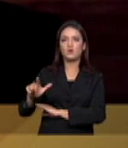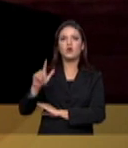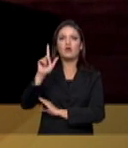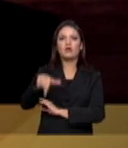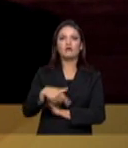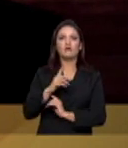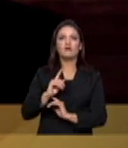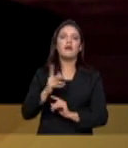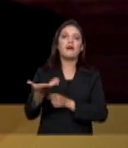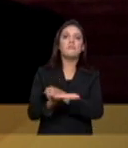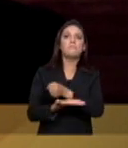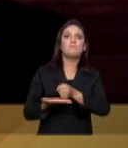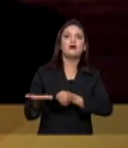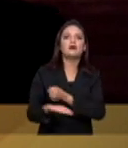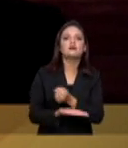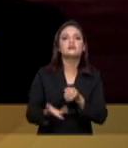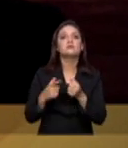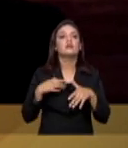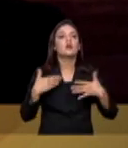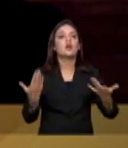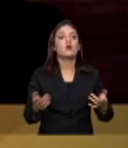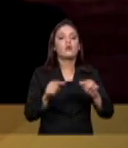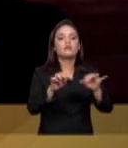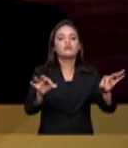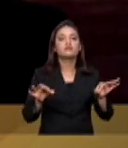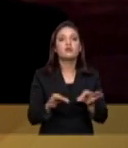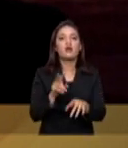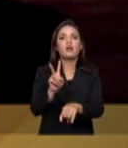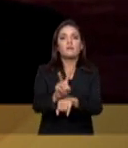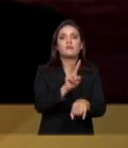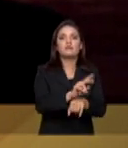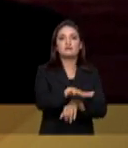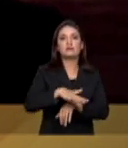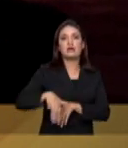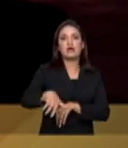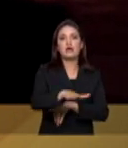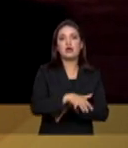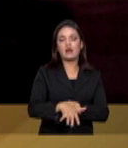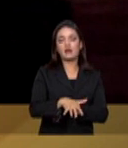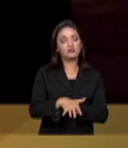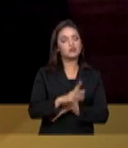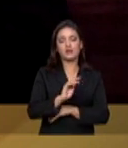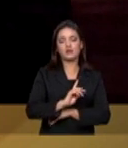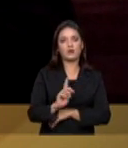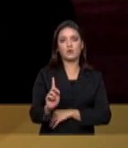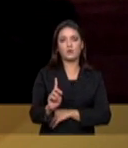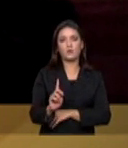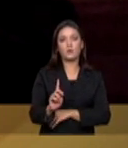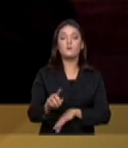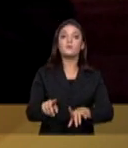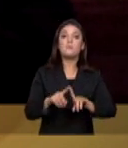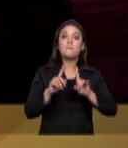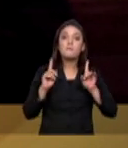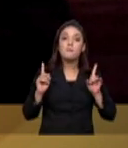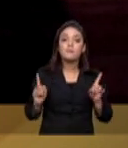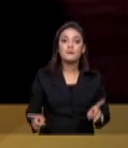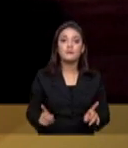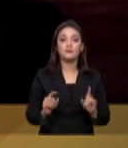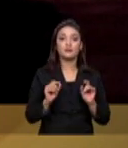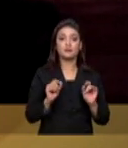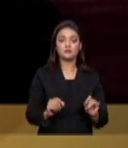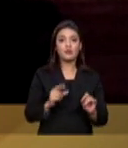delimitação da extensão de terra necessárias ocupação tradicional dos índios mas sim